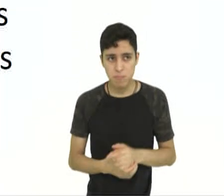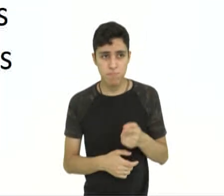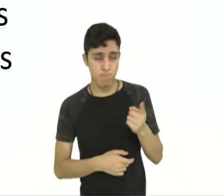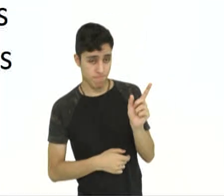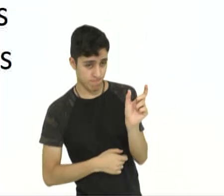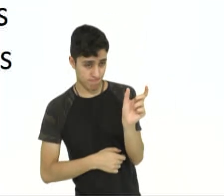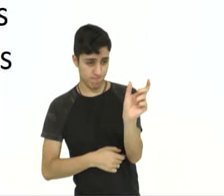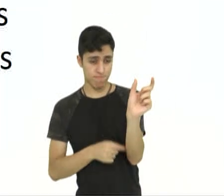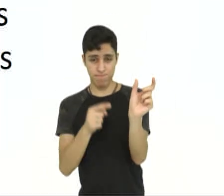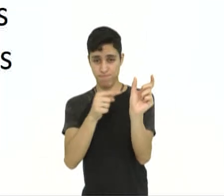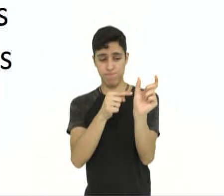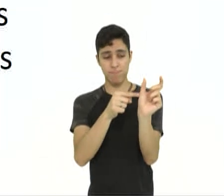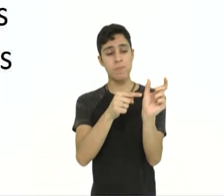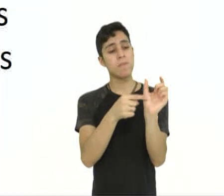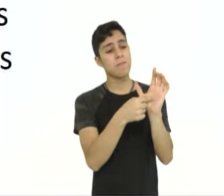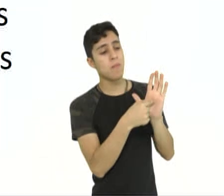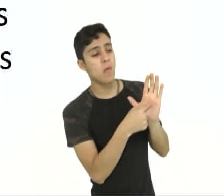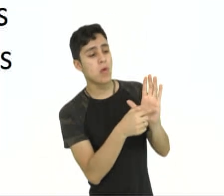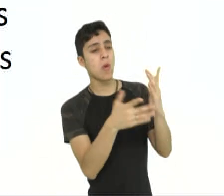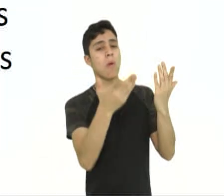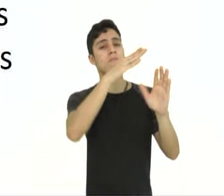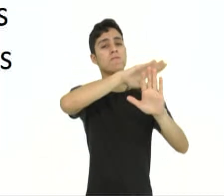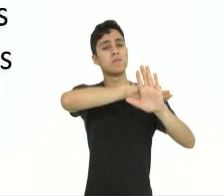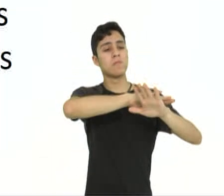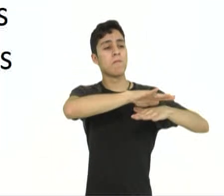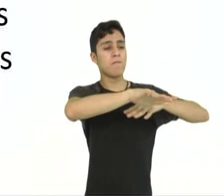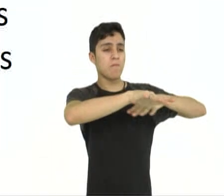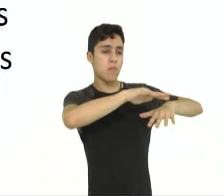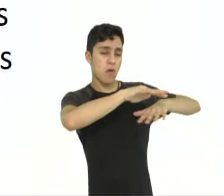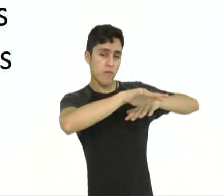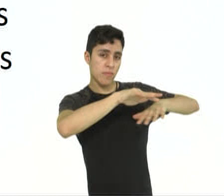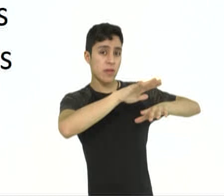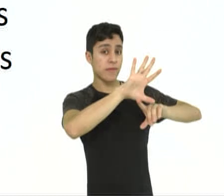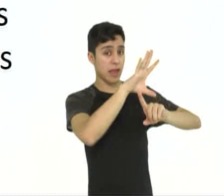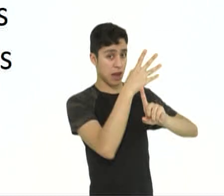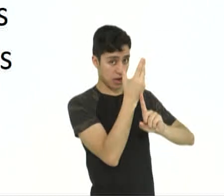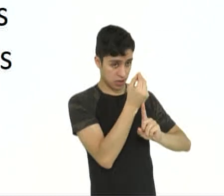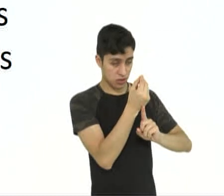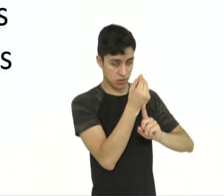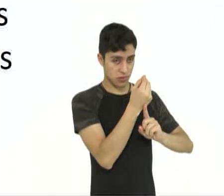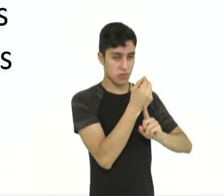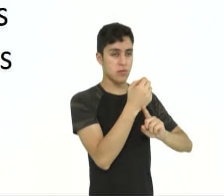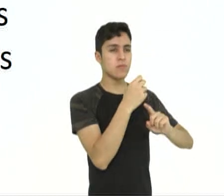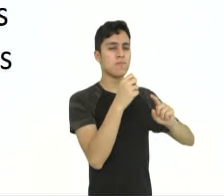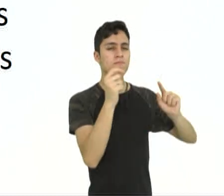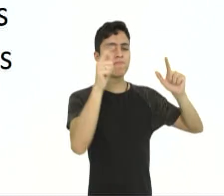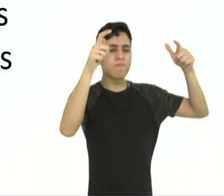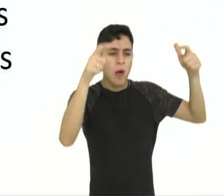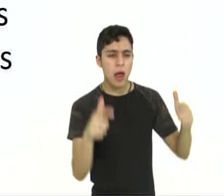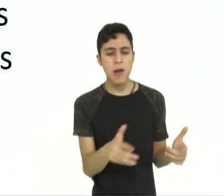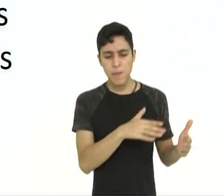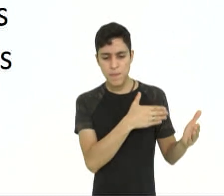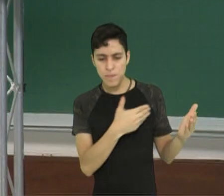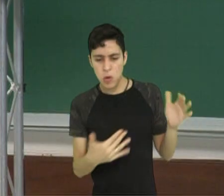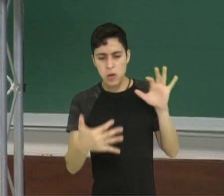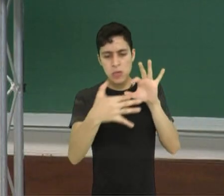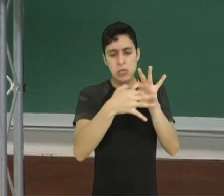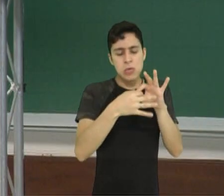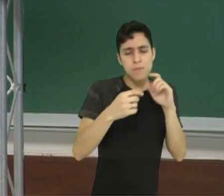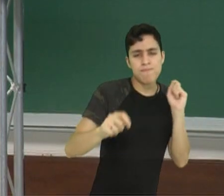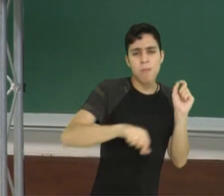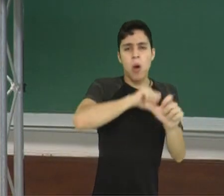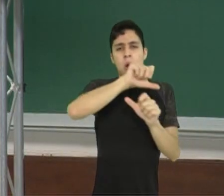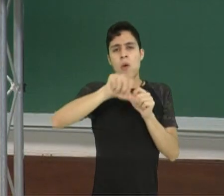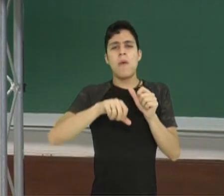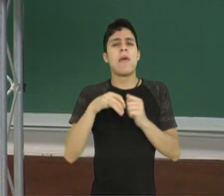designar os movimentos artísticos relacionados às intervenções visuais realizados em espaços públicos, né? Então, na rua,